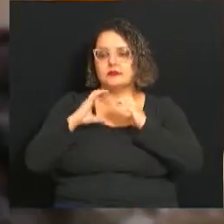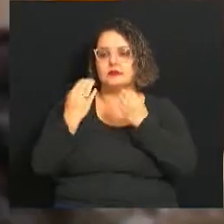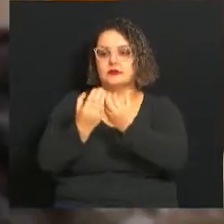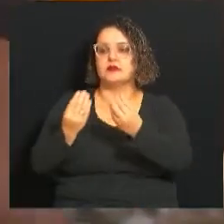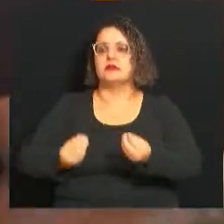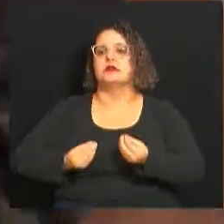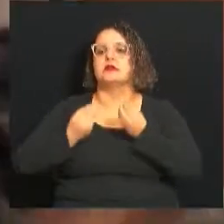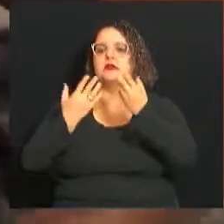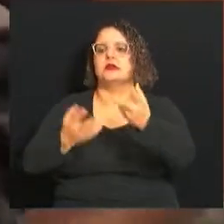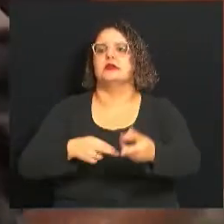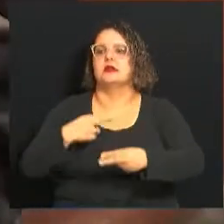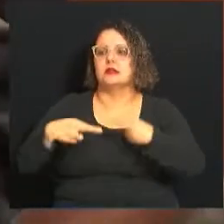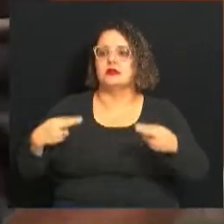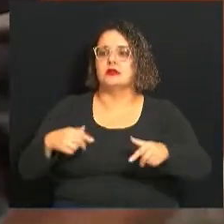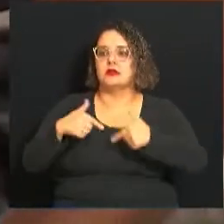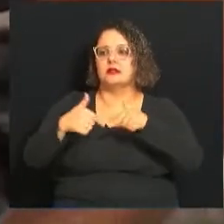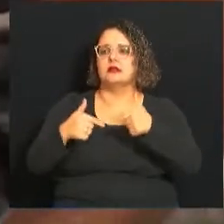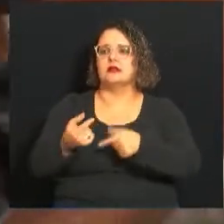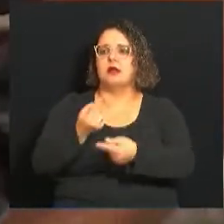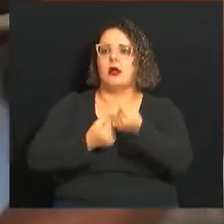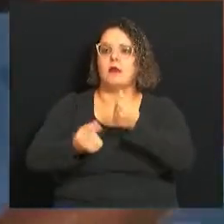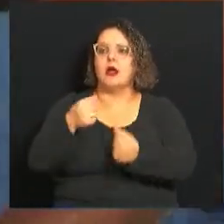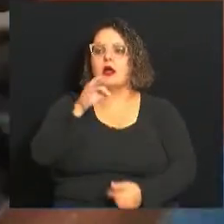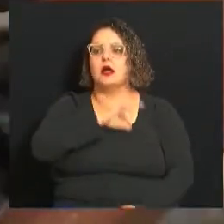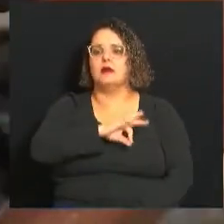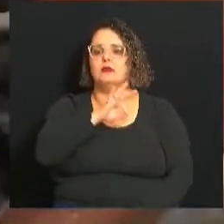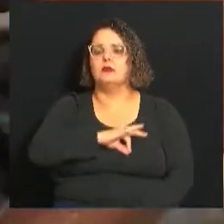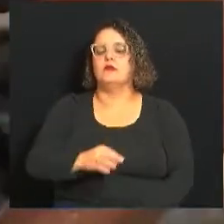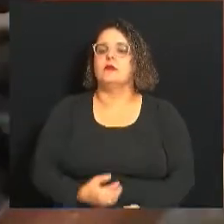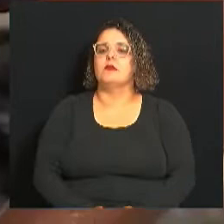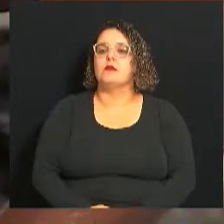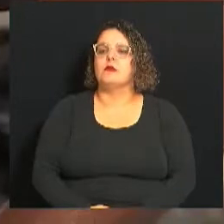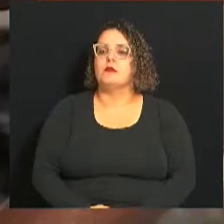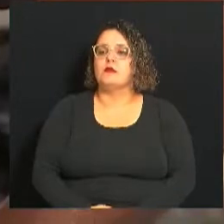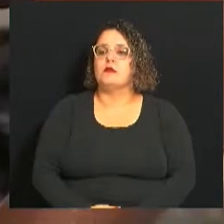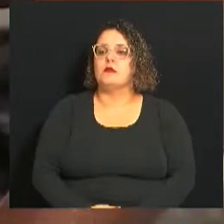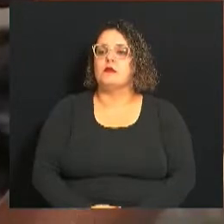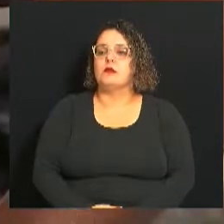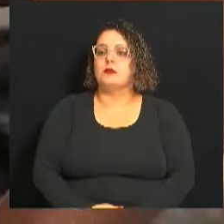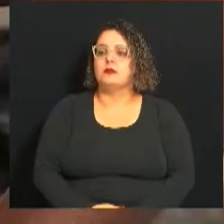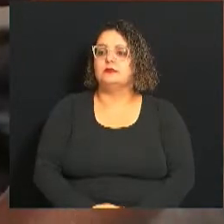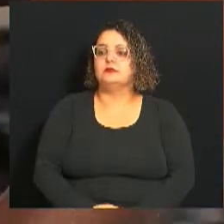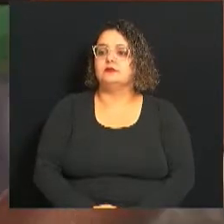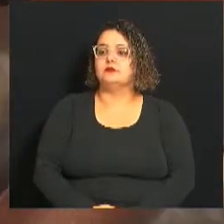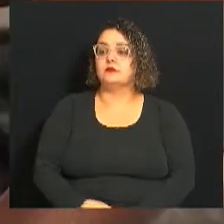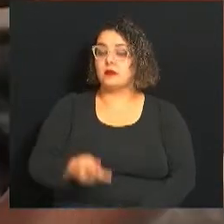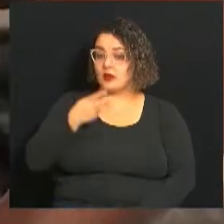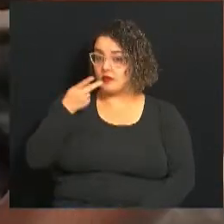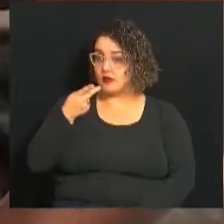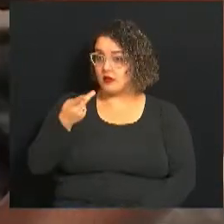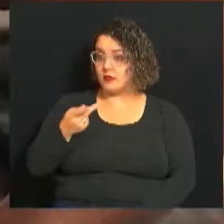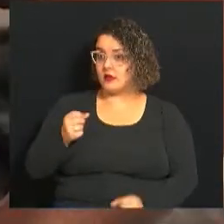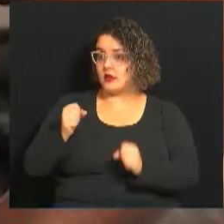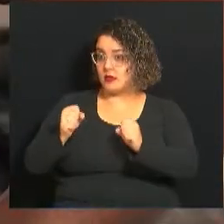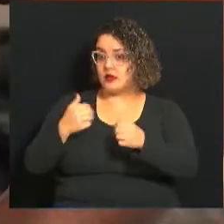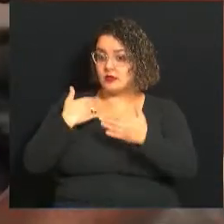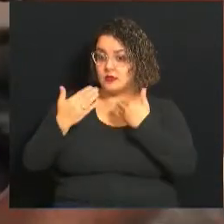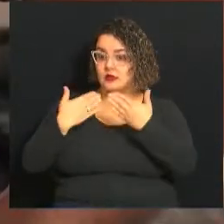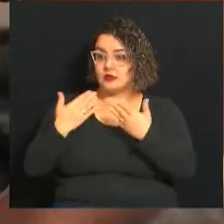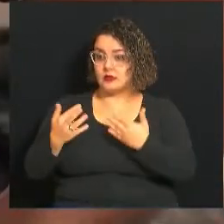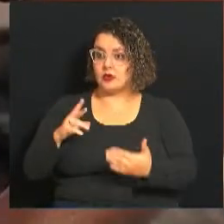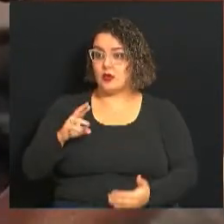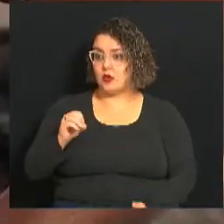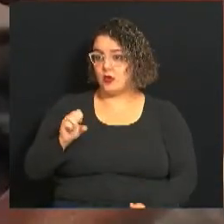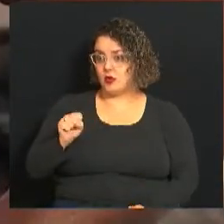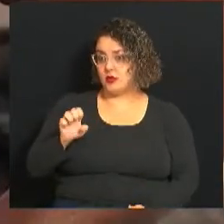gerar trabalho e renda. Bom, mais alguma coisa que você queira falar para a gente passar para a Rosilda aqui, Valdecir? Não, né,